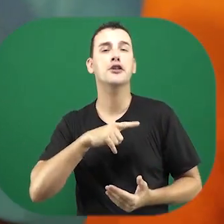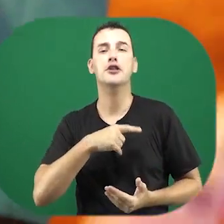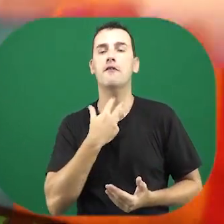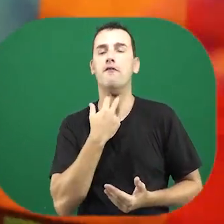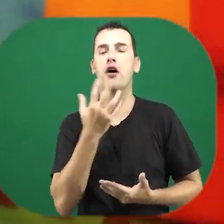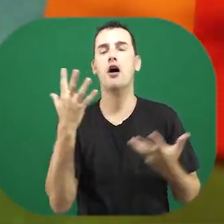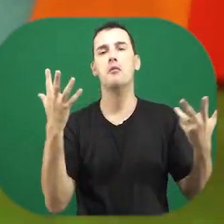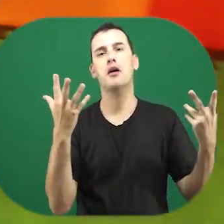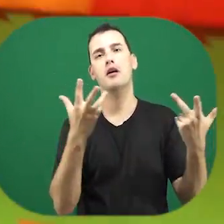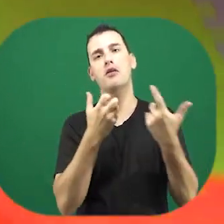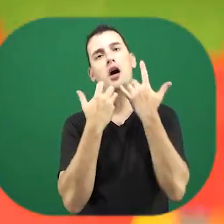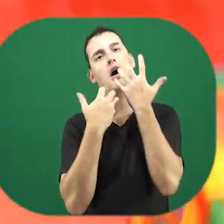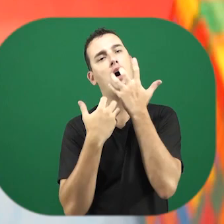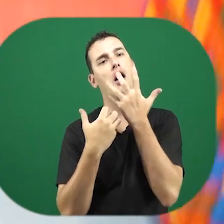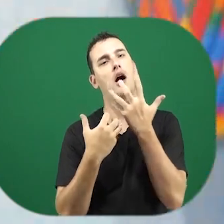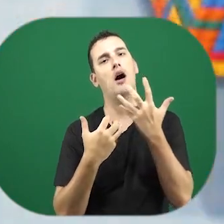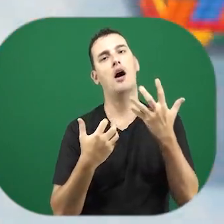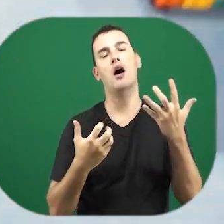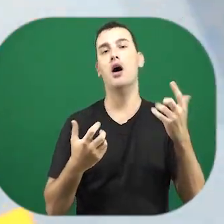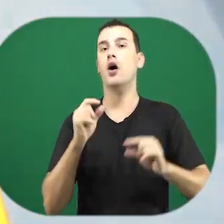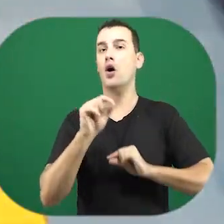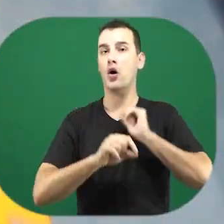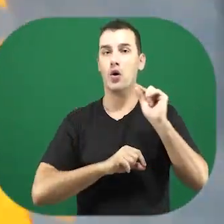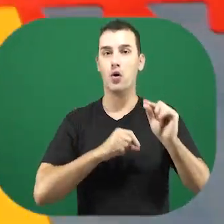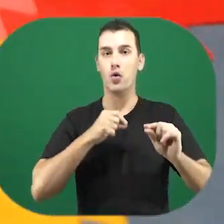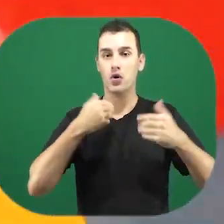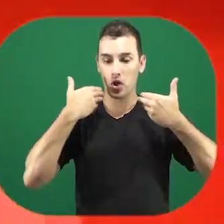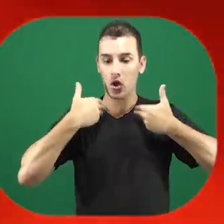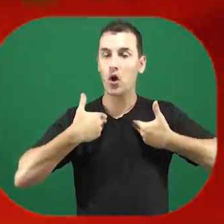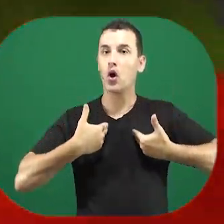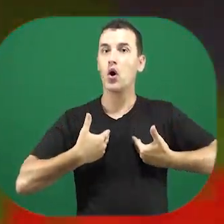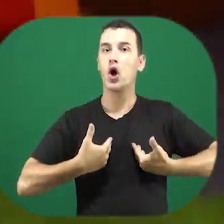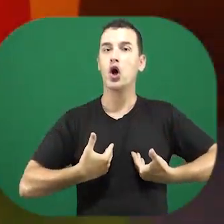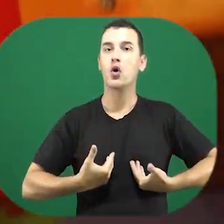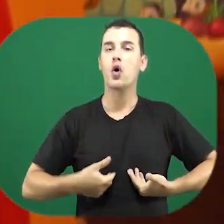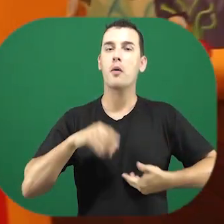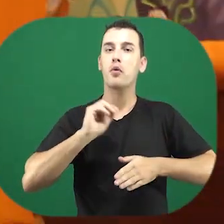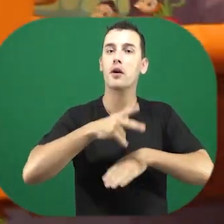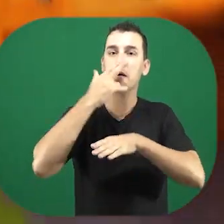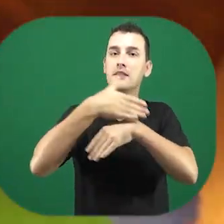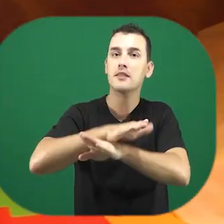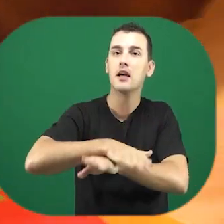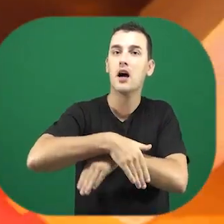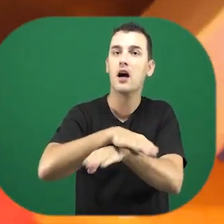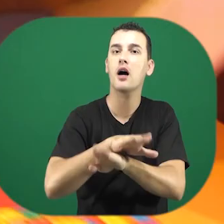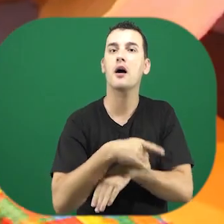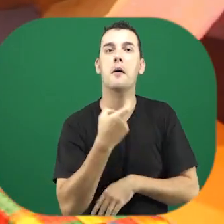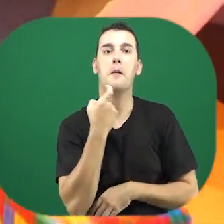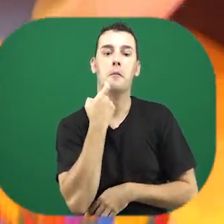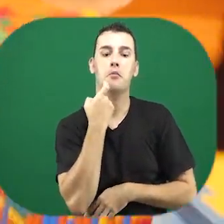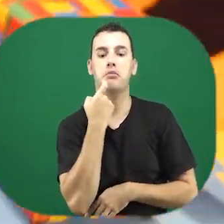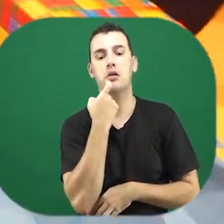todos. E o seu corpo terminava numa linda cauda de peixe.